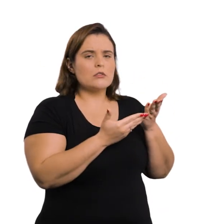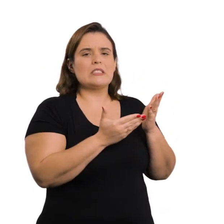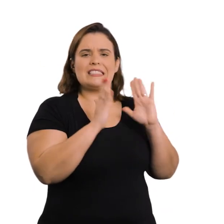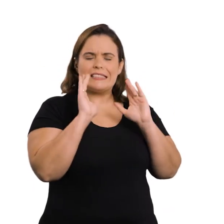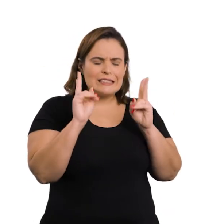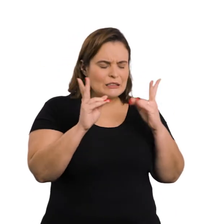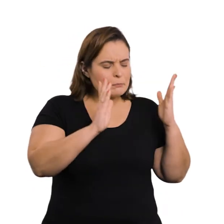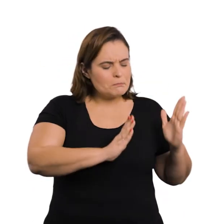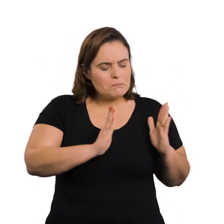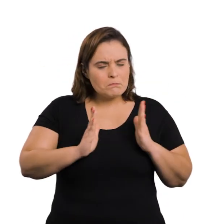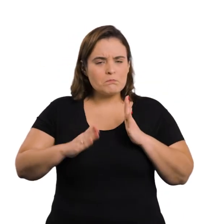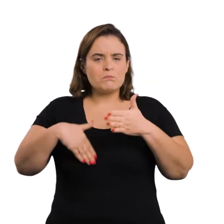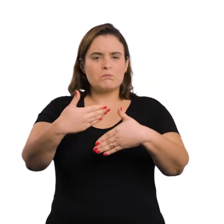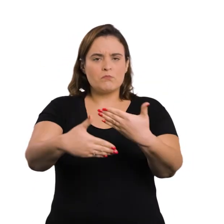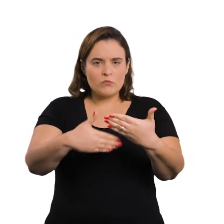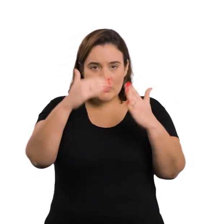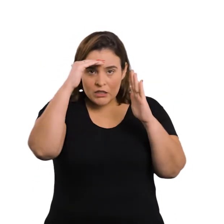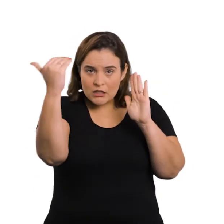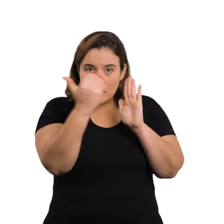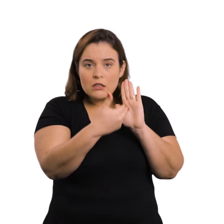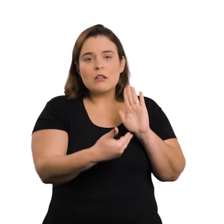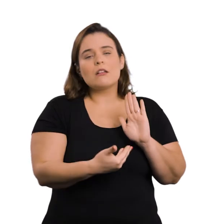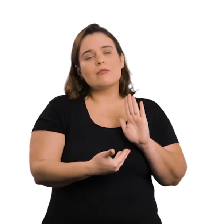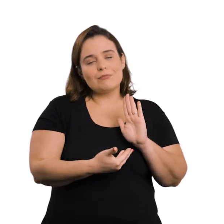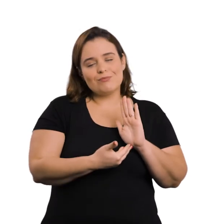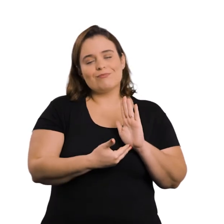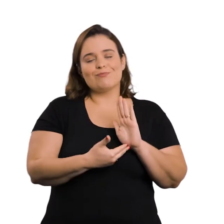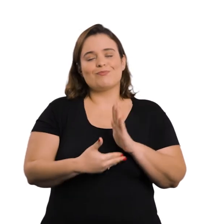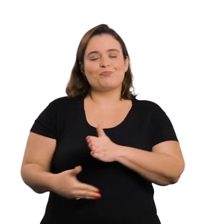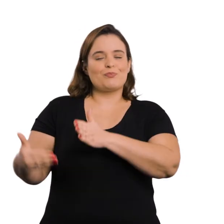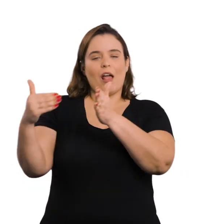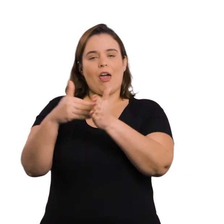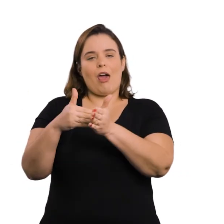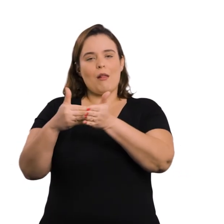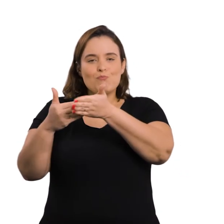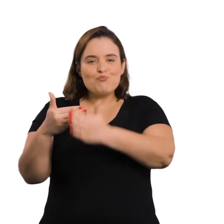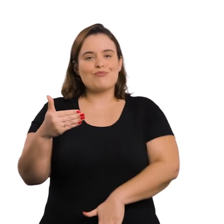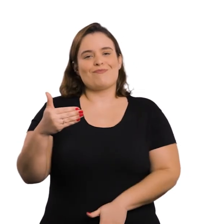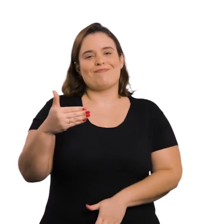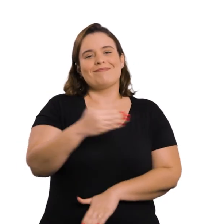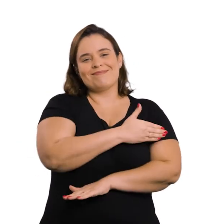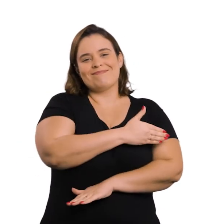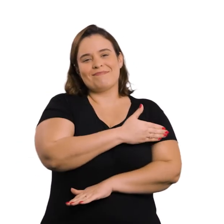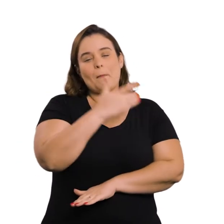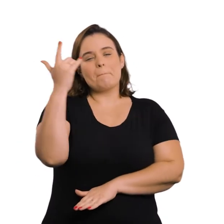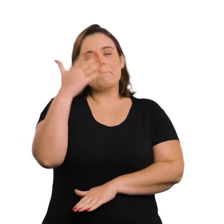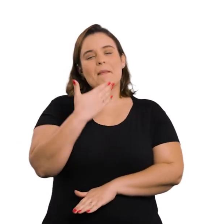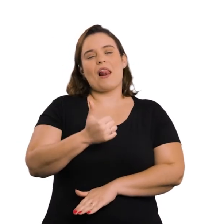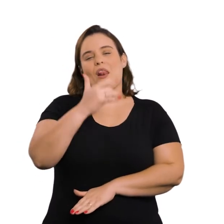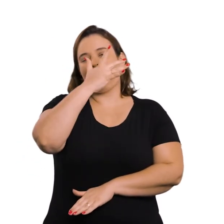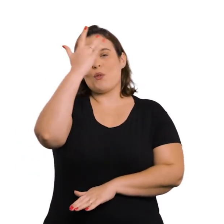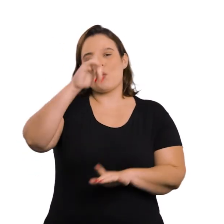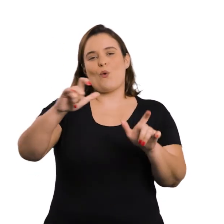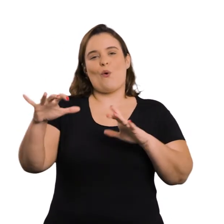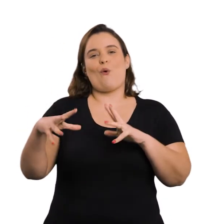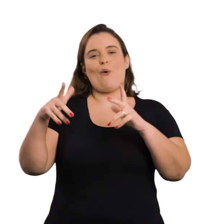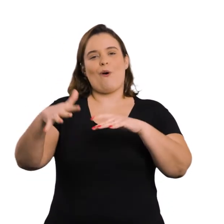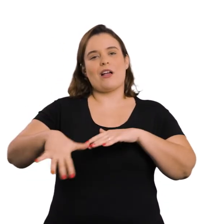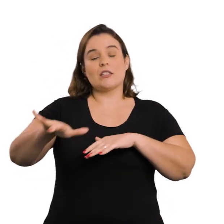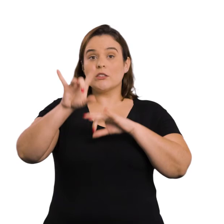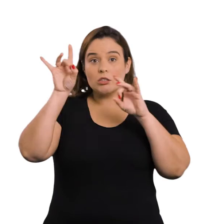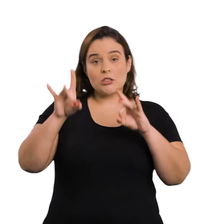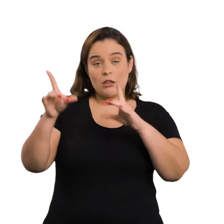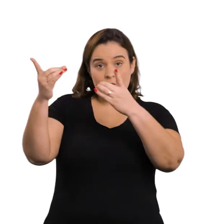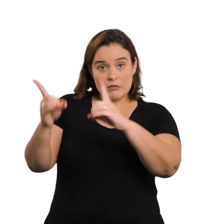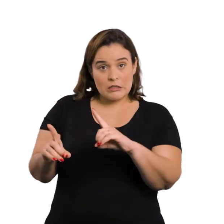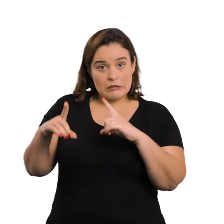universal em todas as fases e processos, muitas barreiras são suprimidas, percebendo-se uma melhora para todos os envolvidos, e